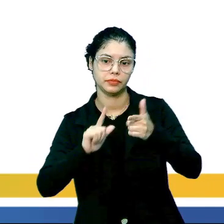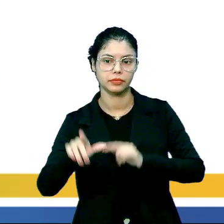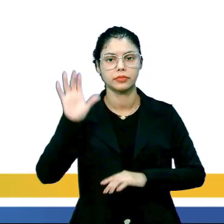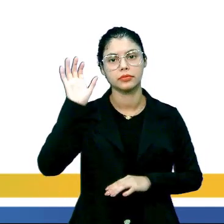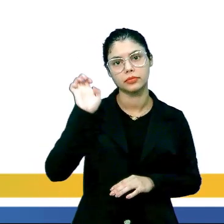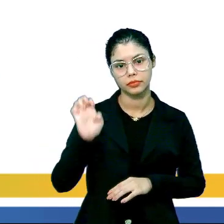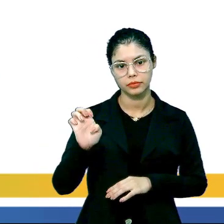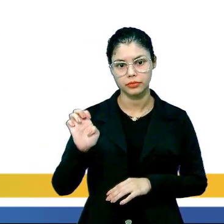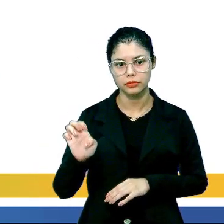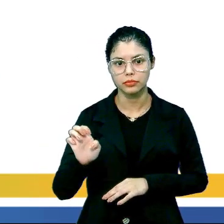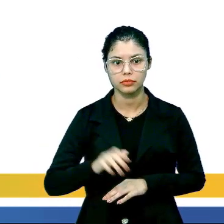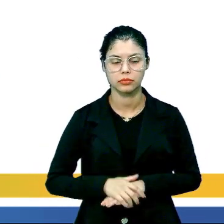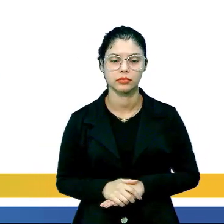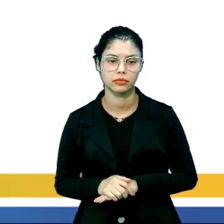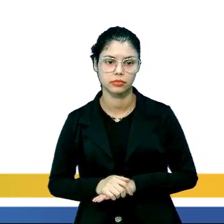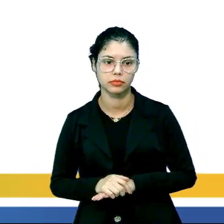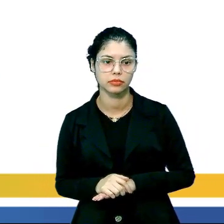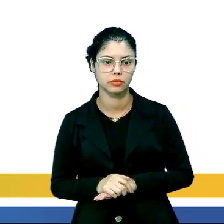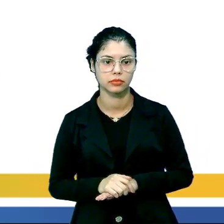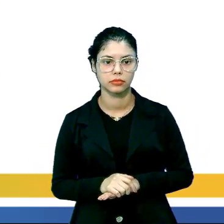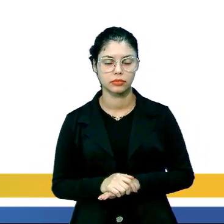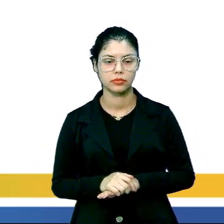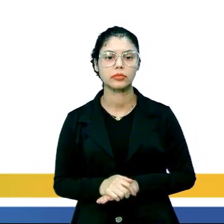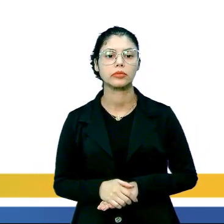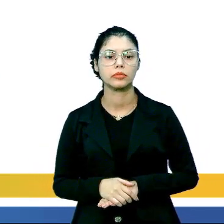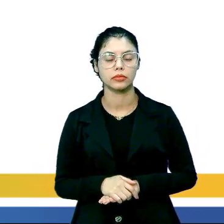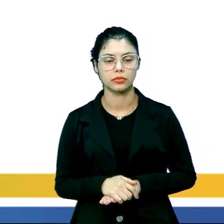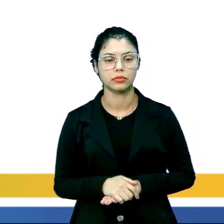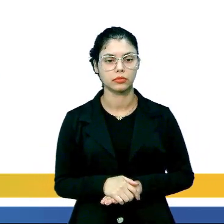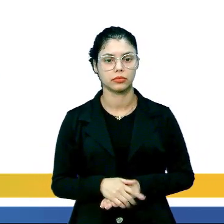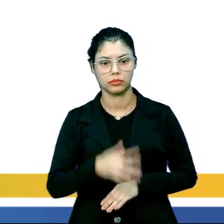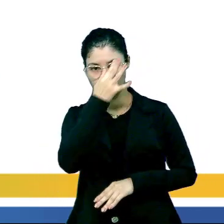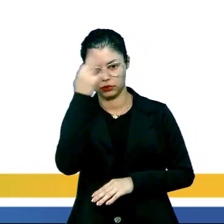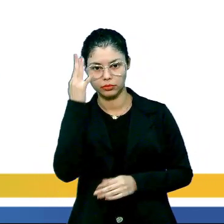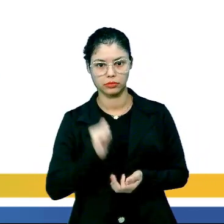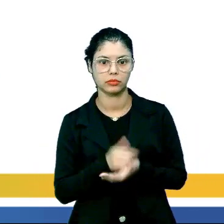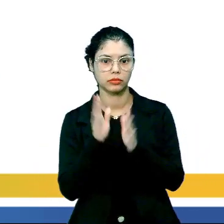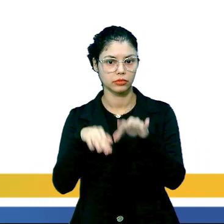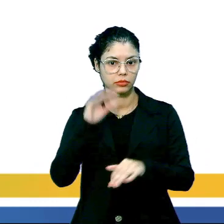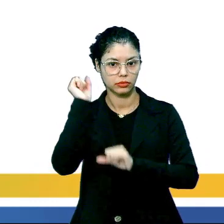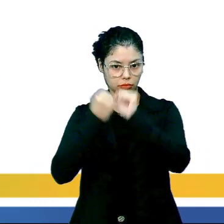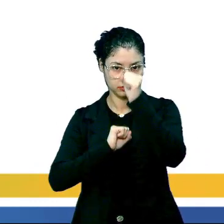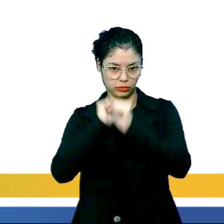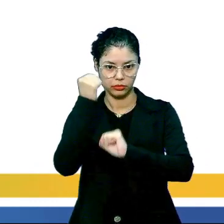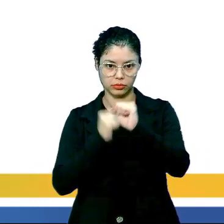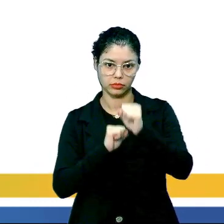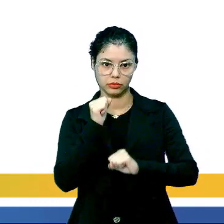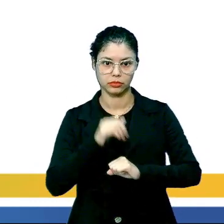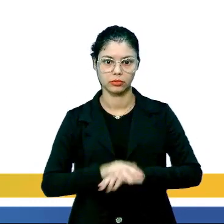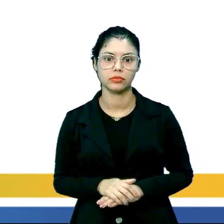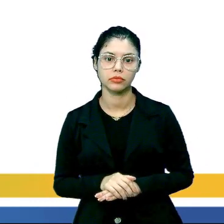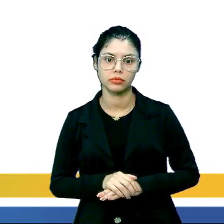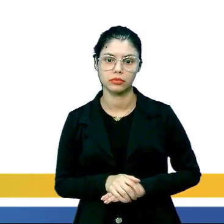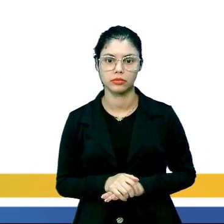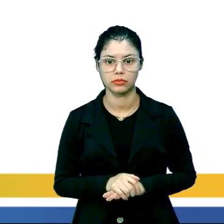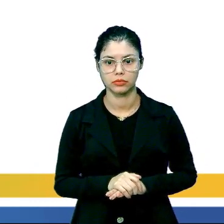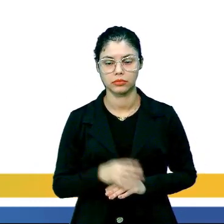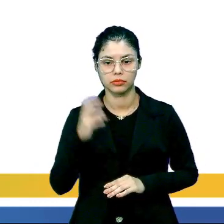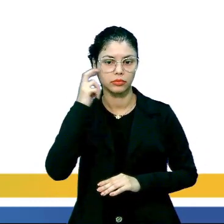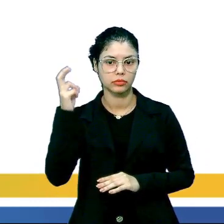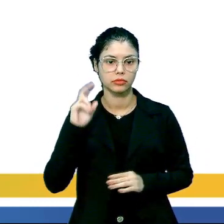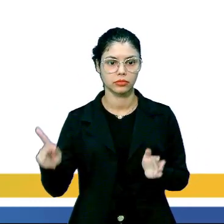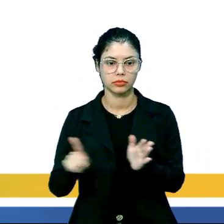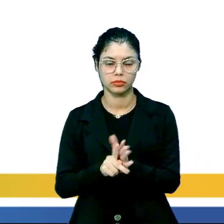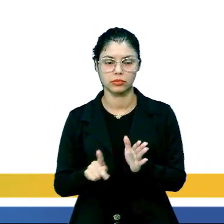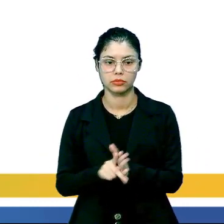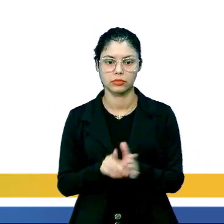ter como resposta a letra E. Para os filósofos, os fins da indústria